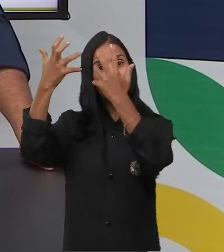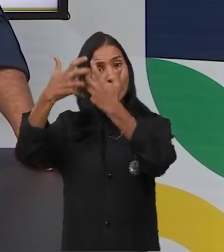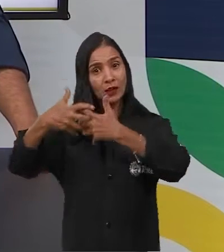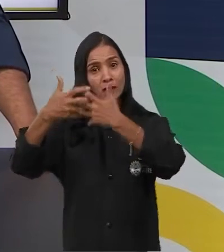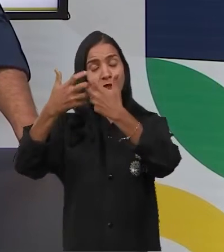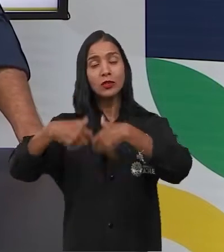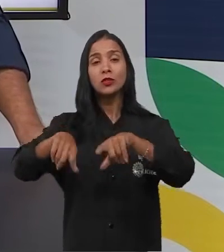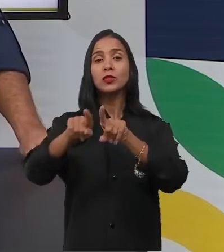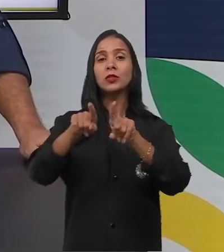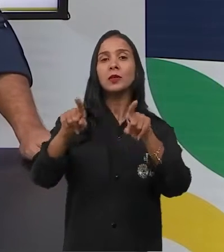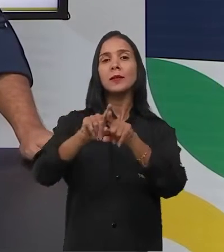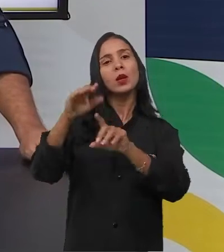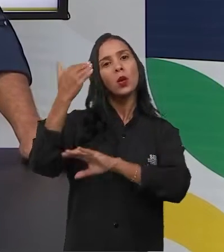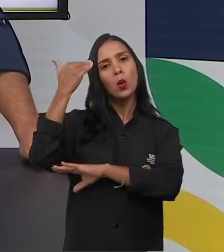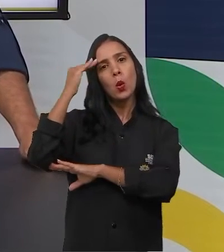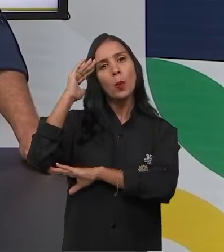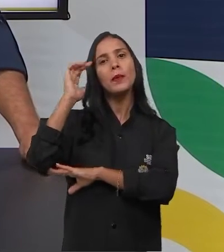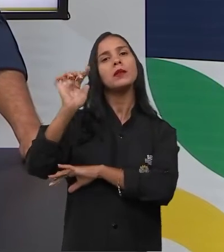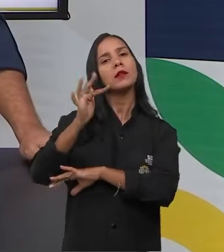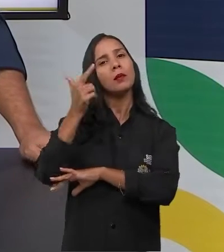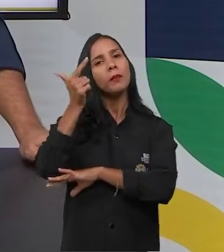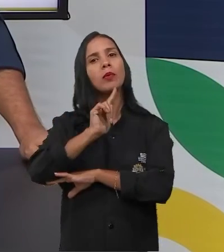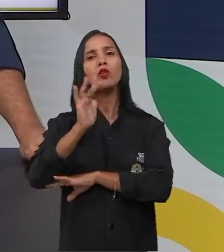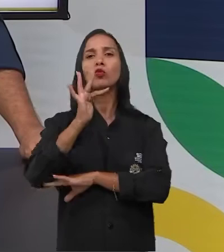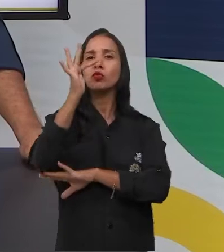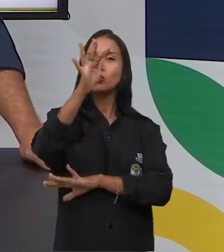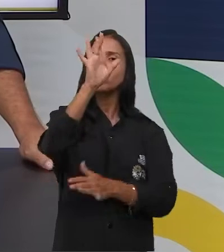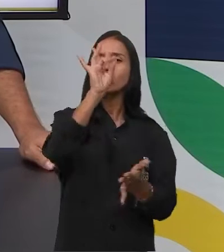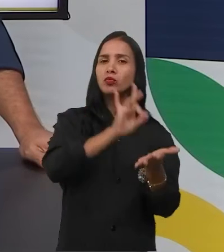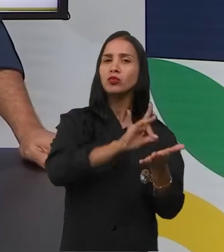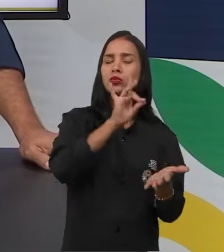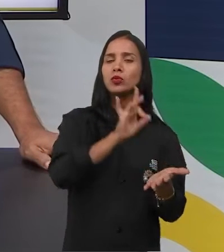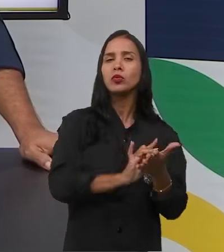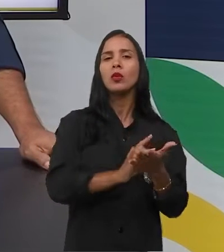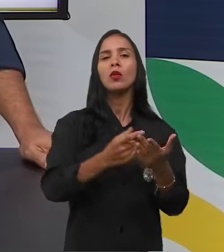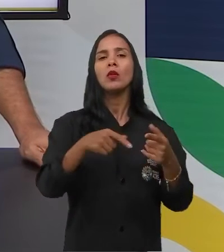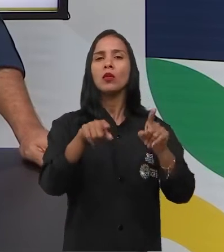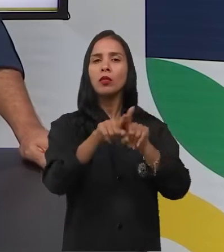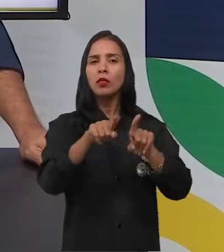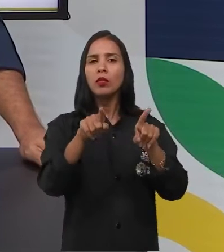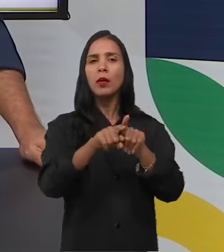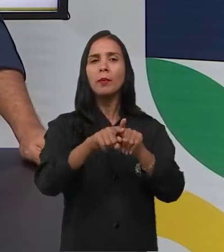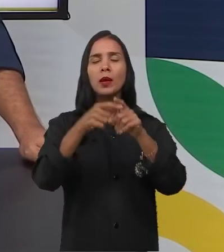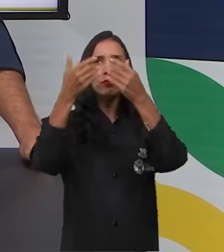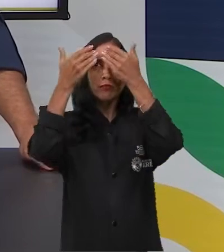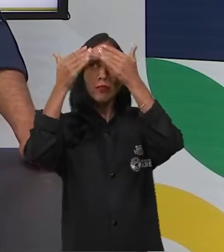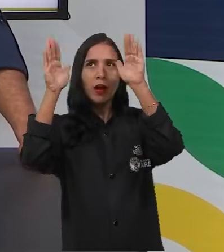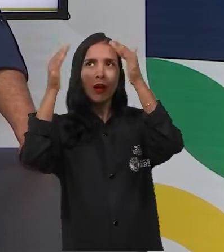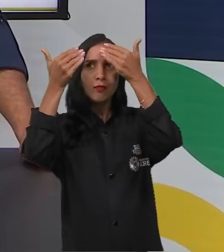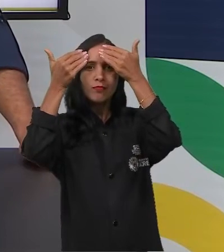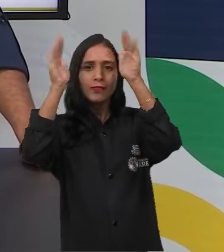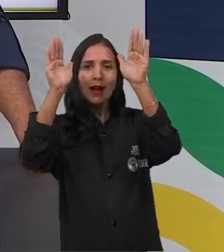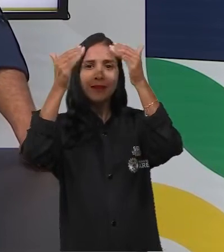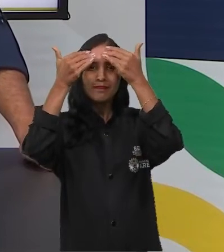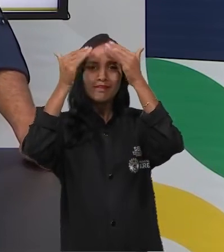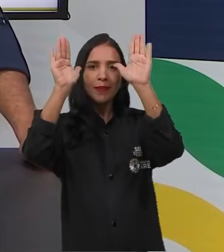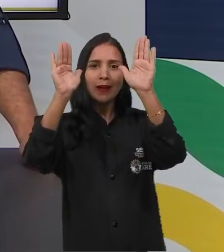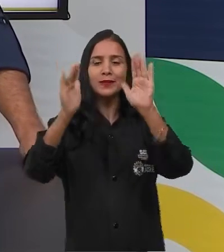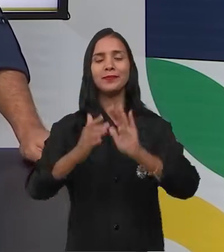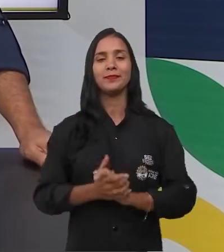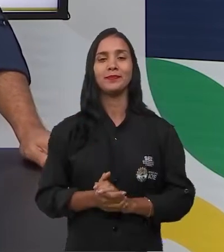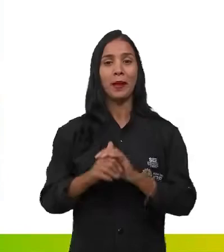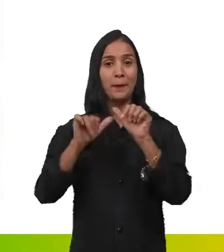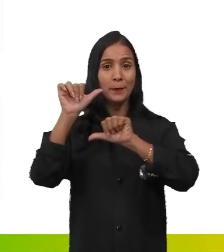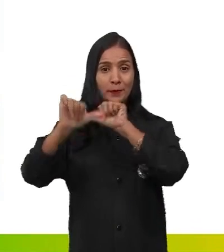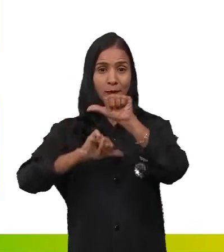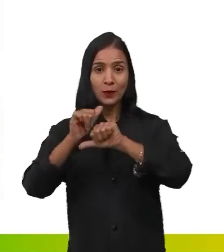compreender para poder, de fato, desmistificar alguns viés que a gente tem da estereotipação dessas práticas. Práticas